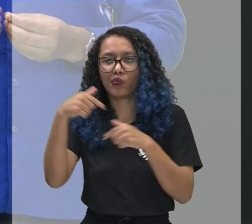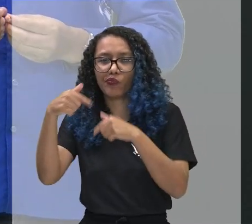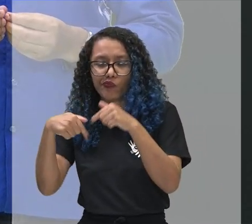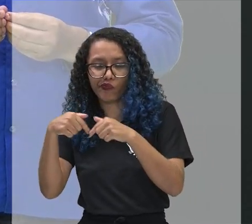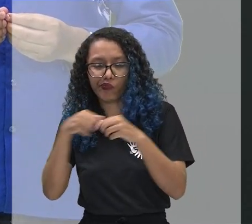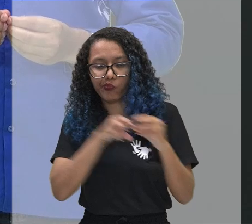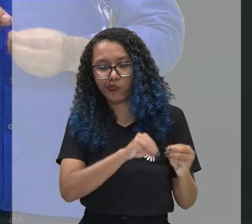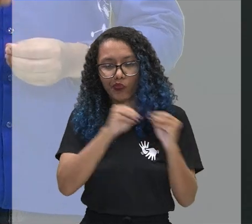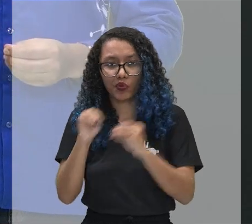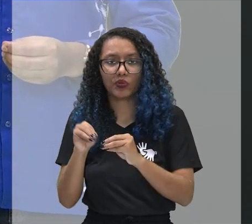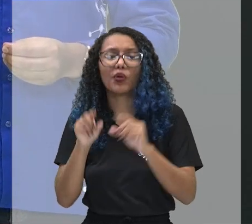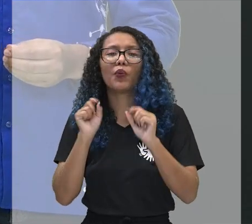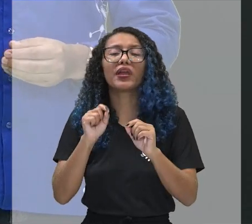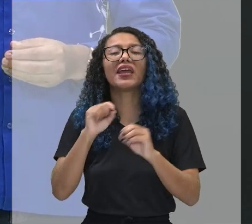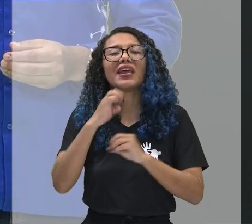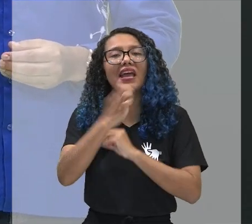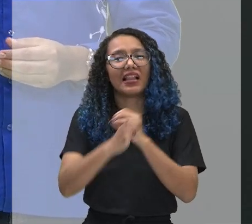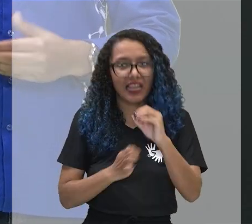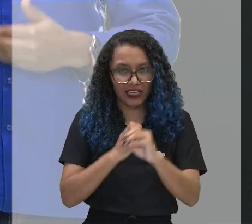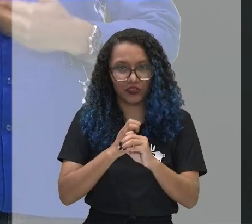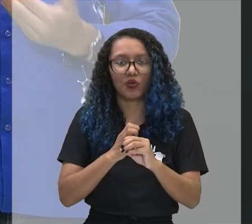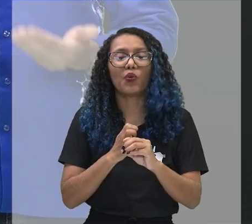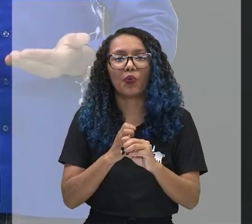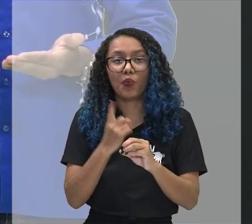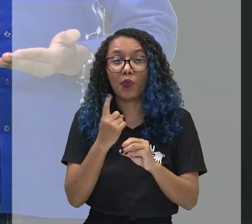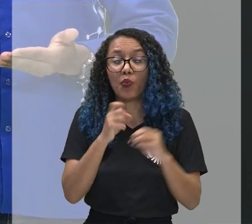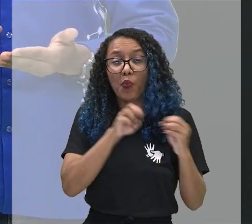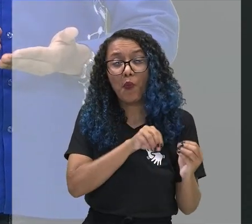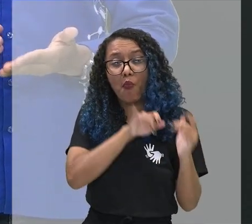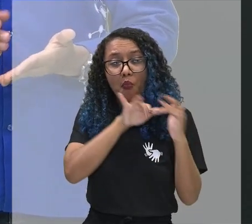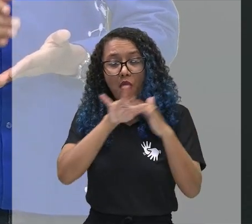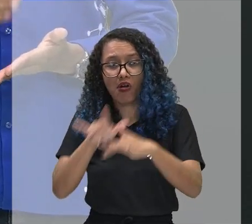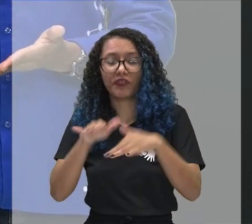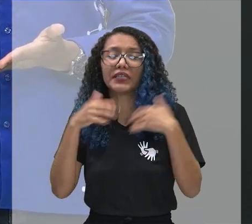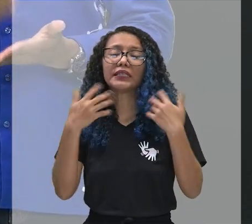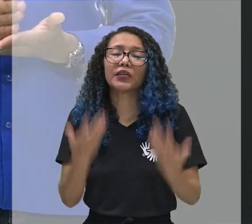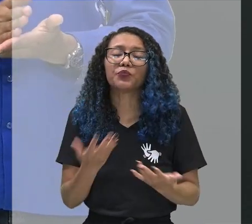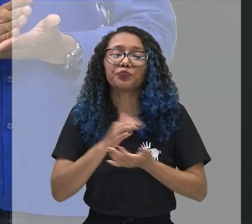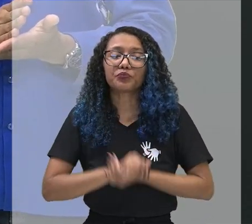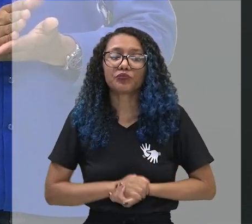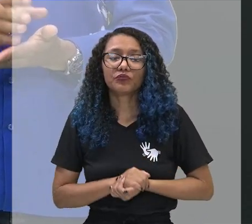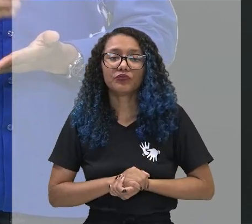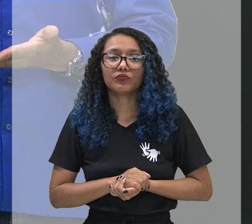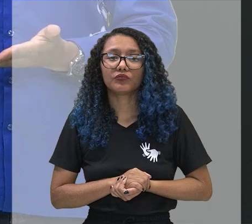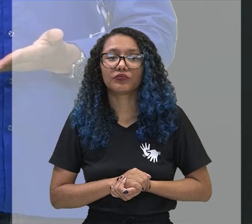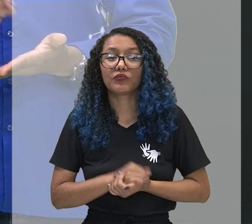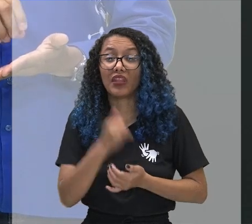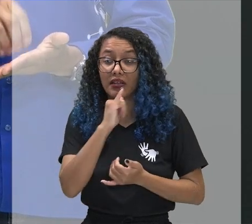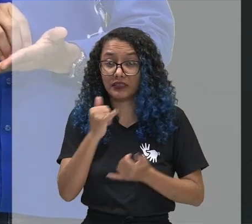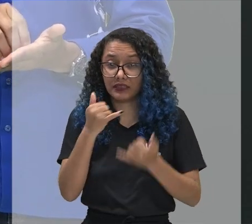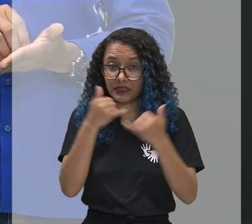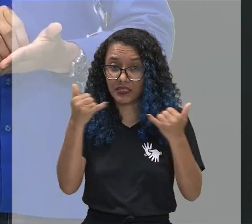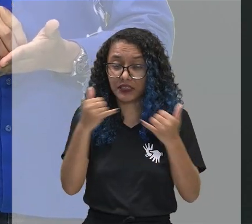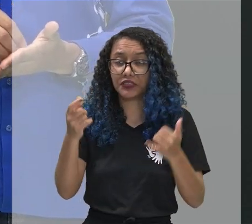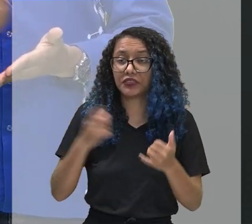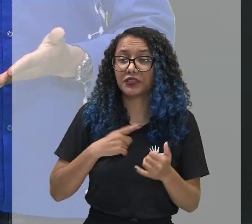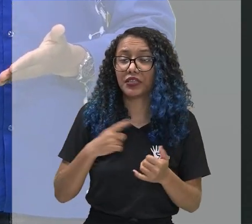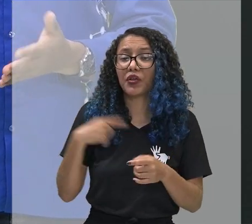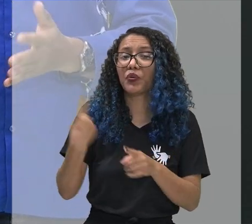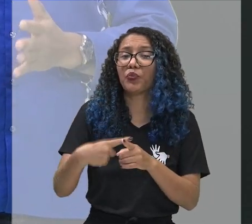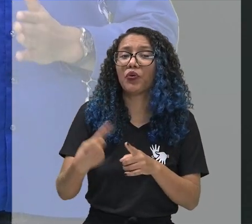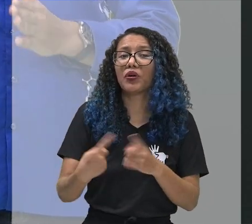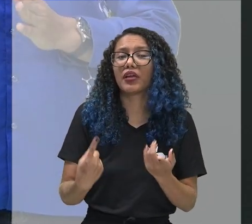essa circulação. Então, a eletricidade, como nós conhecemos, ela só existe por causa dessa característica